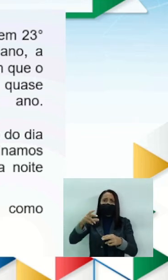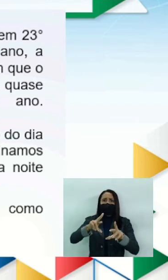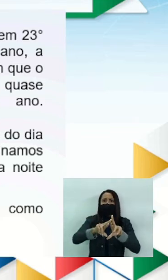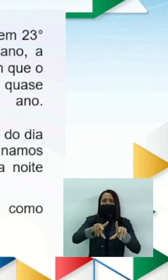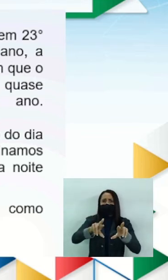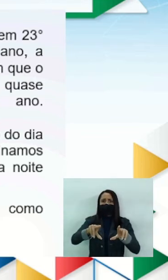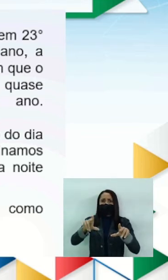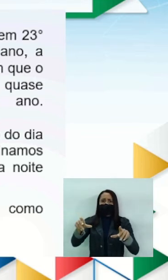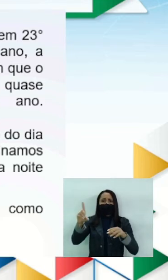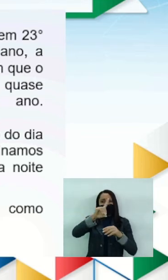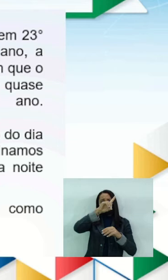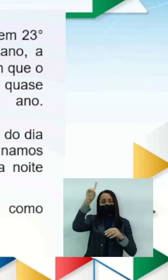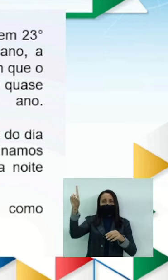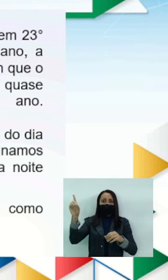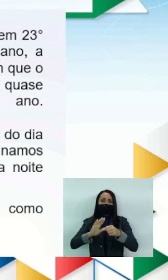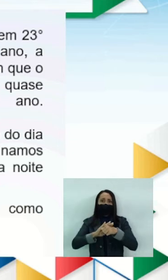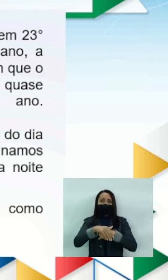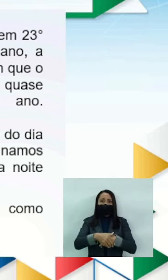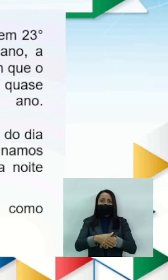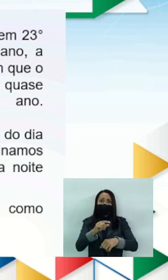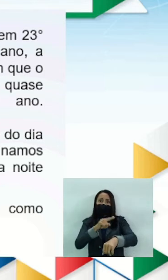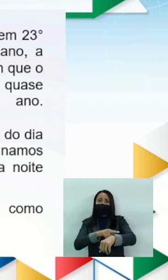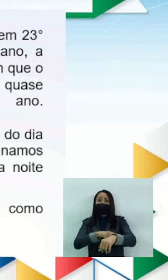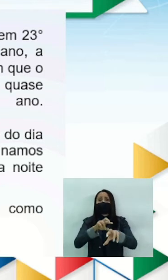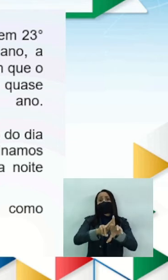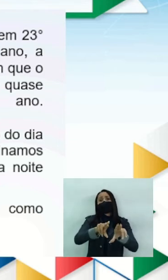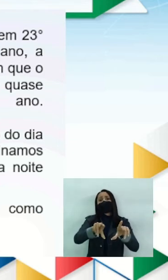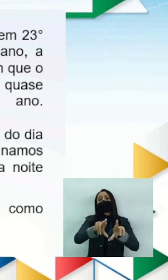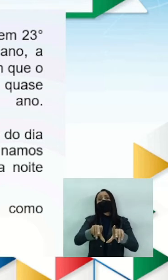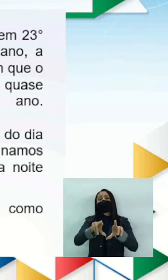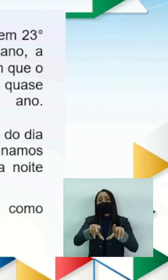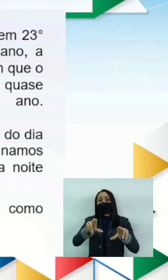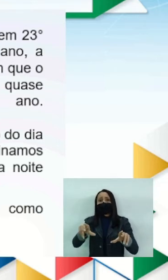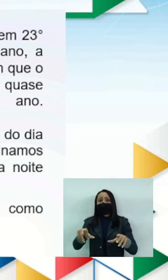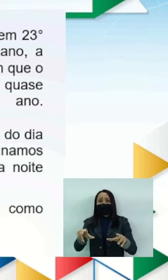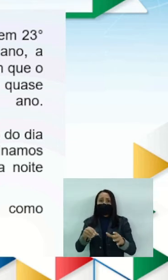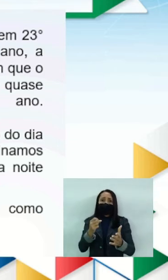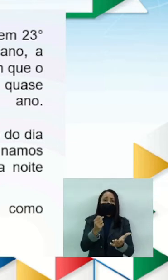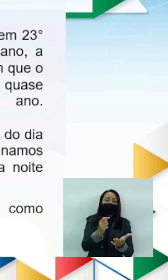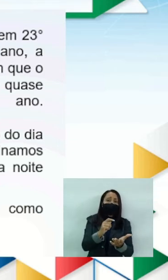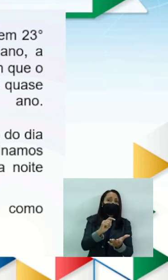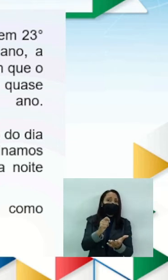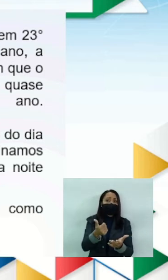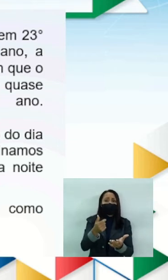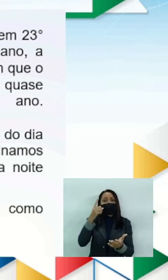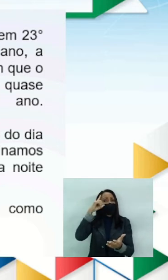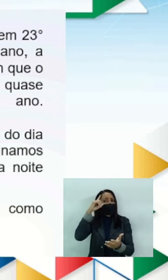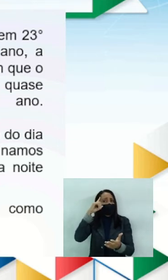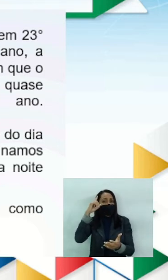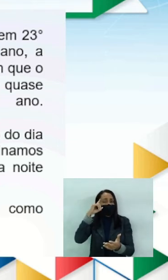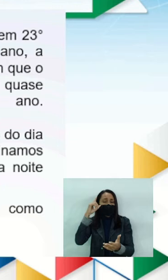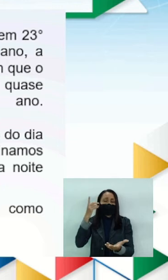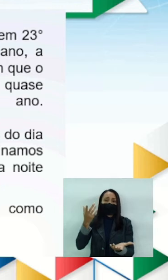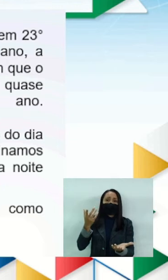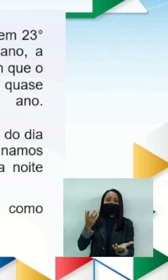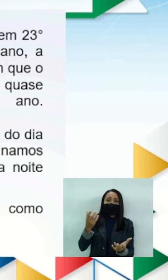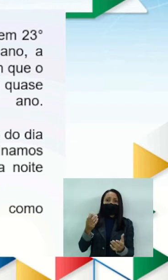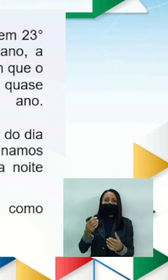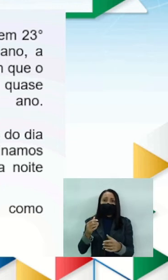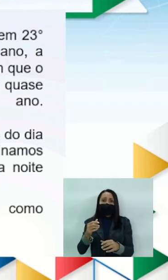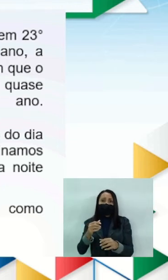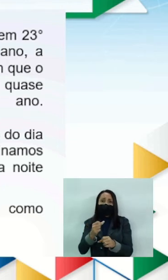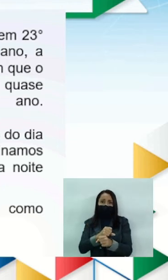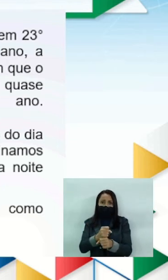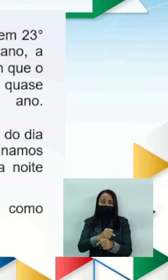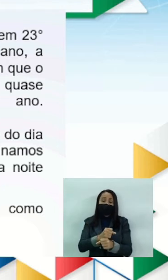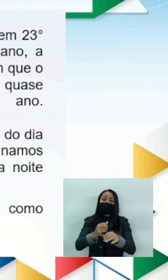que os dias e as noites tenham duração de tempos diferentes em quase todos os dias do ano. Chamamos de equinócio